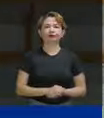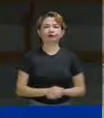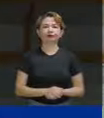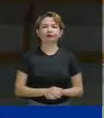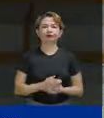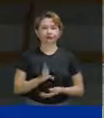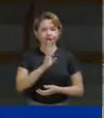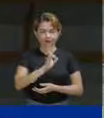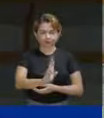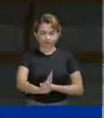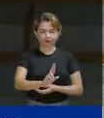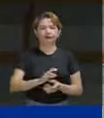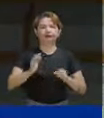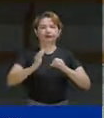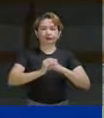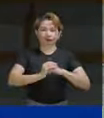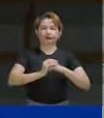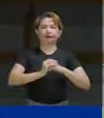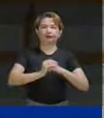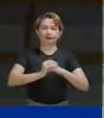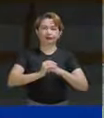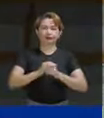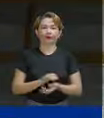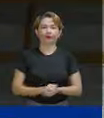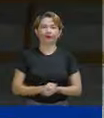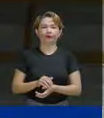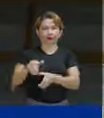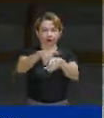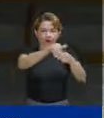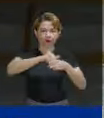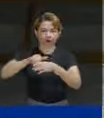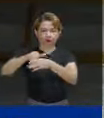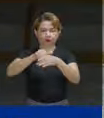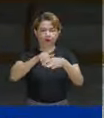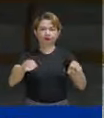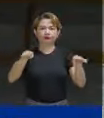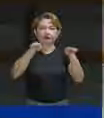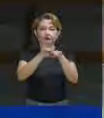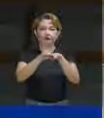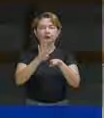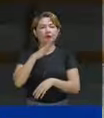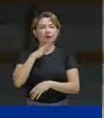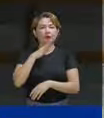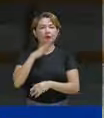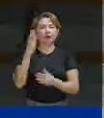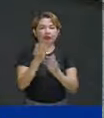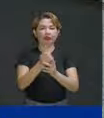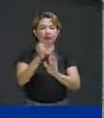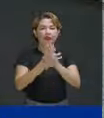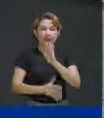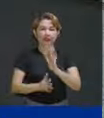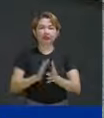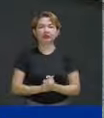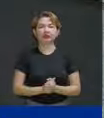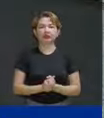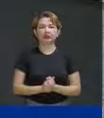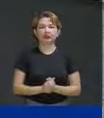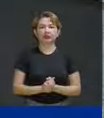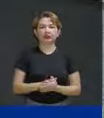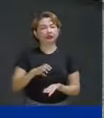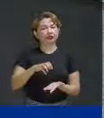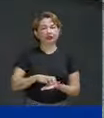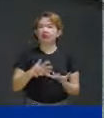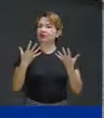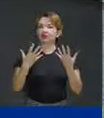presidente. Decisão. O Tribunal Regional Eleitoral do Amapá, por unanimidade, conheceu o desembargo da declaração e, no